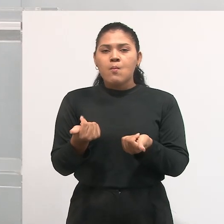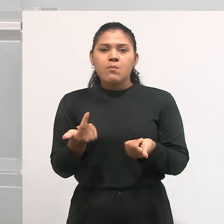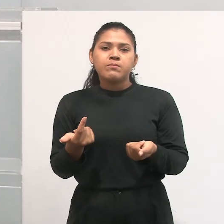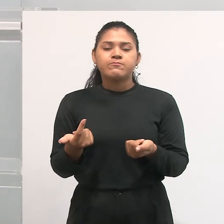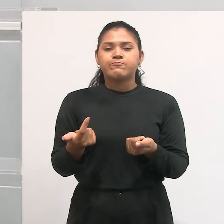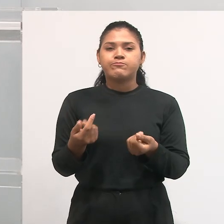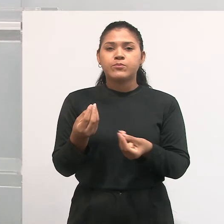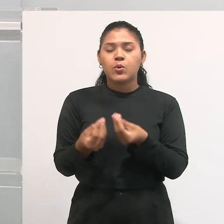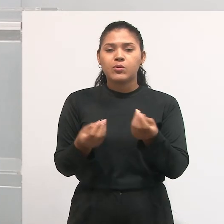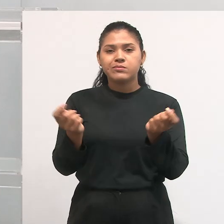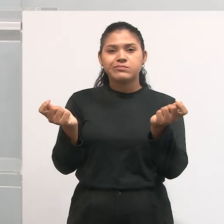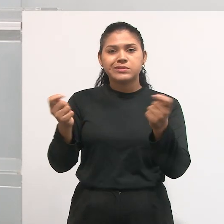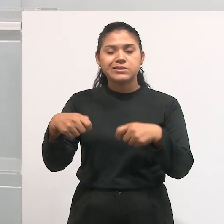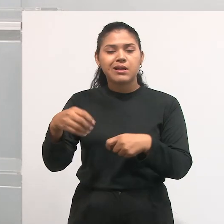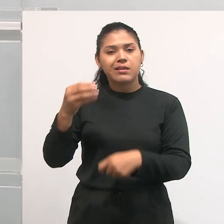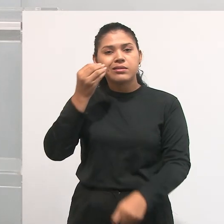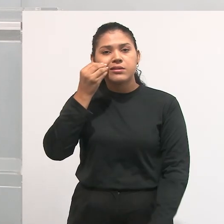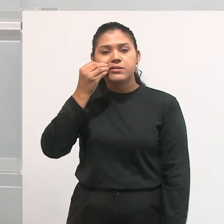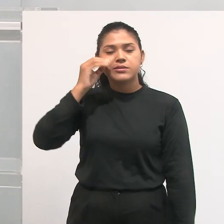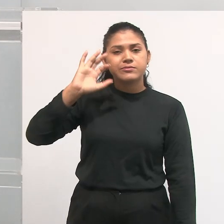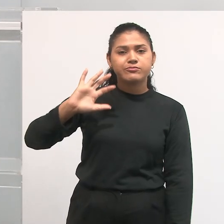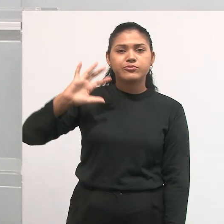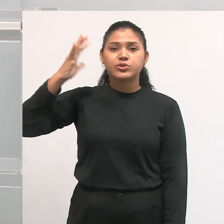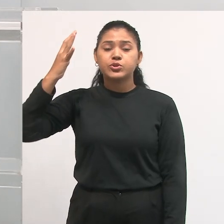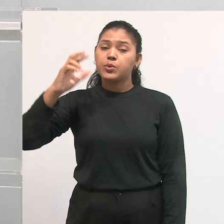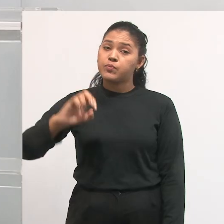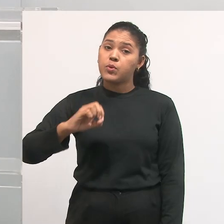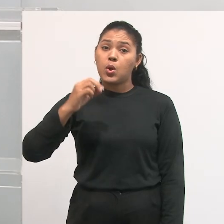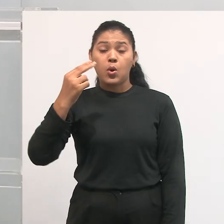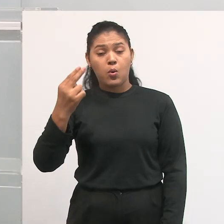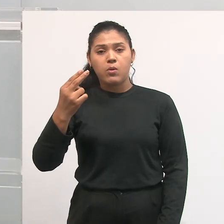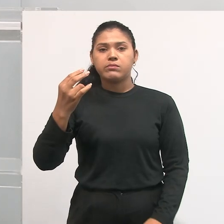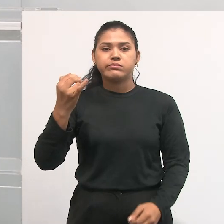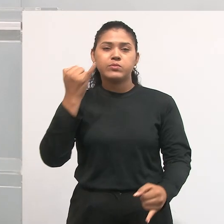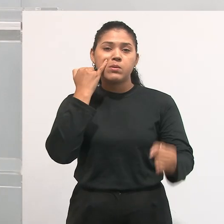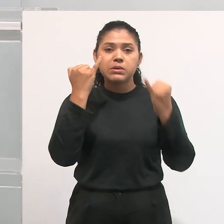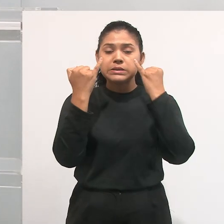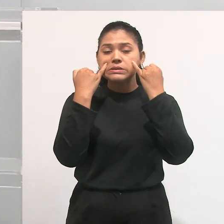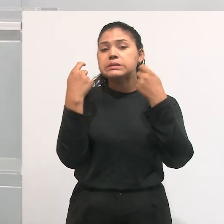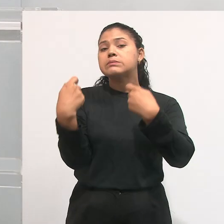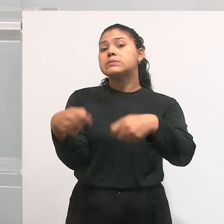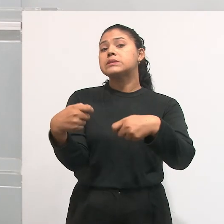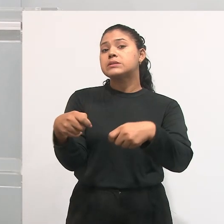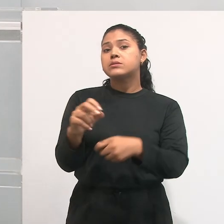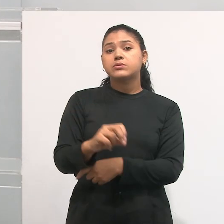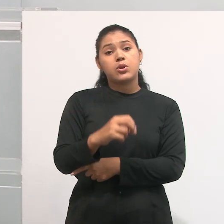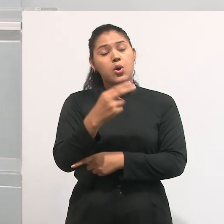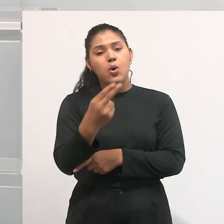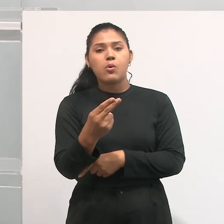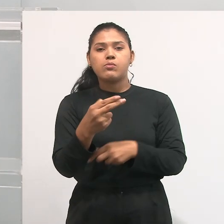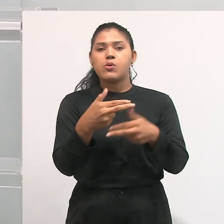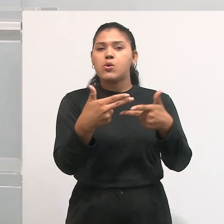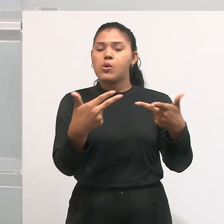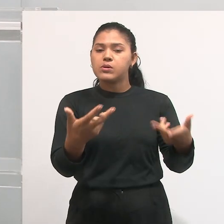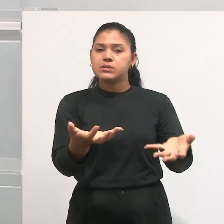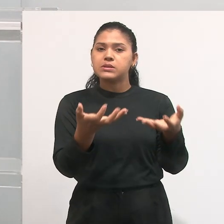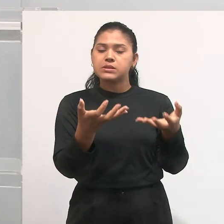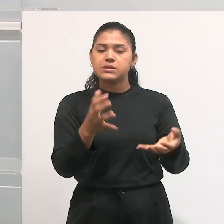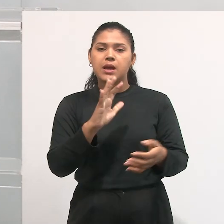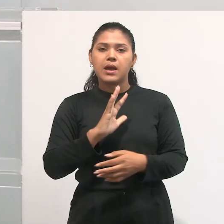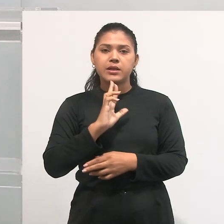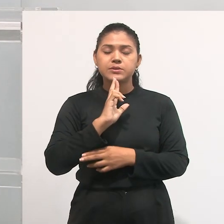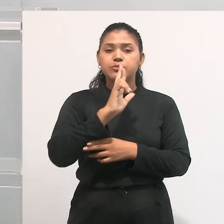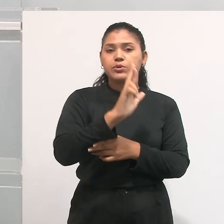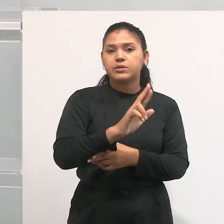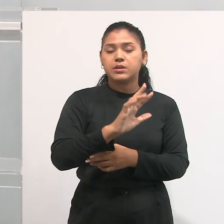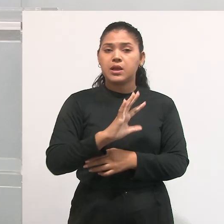pelas soluções a serem, ou pelo aquilo que se quer transformar, pelo problema que se tem a transformar, pela realidade